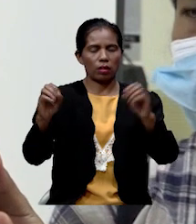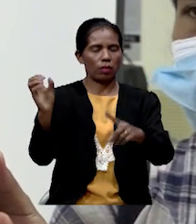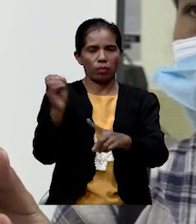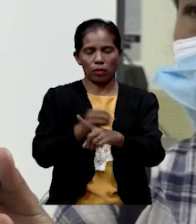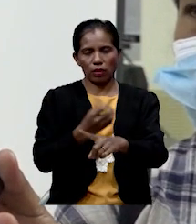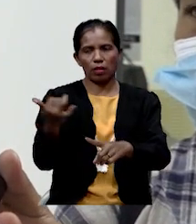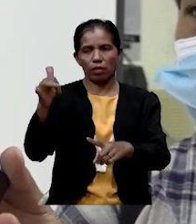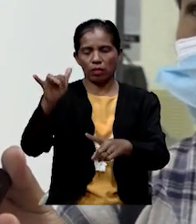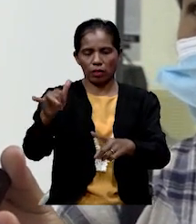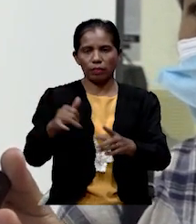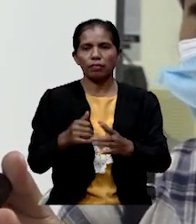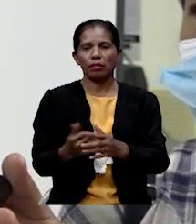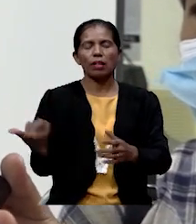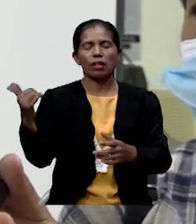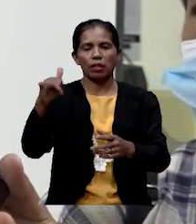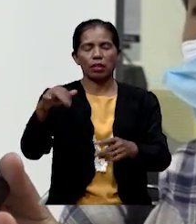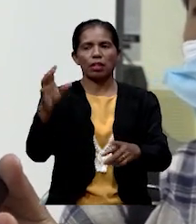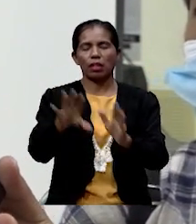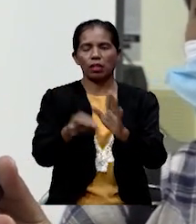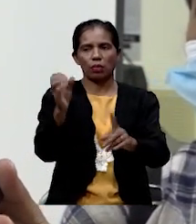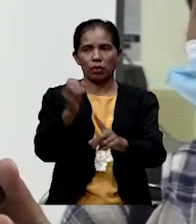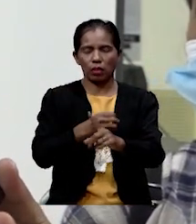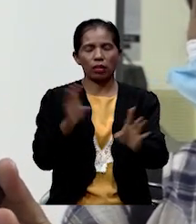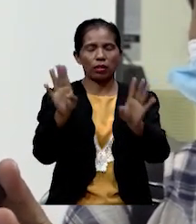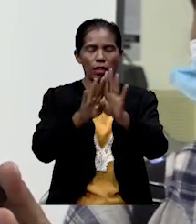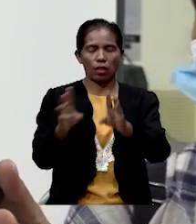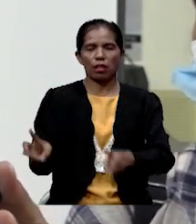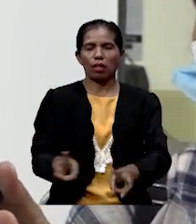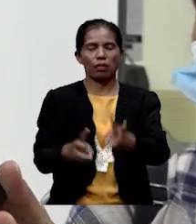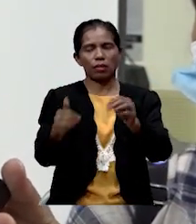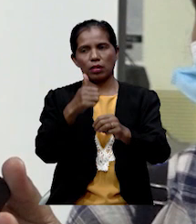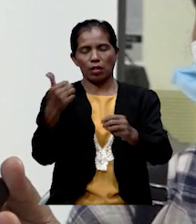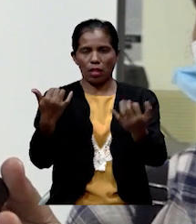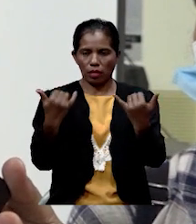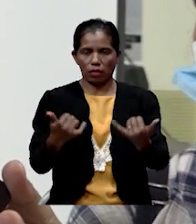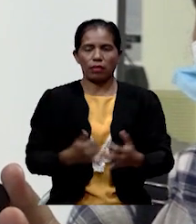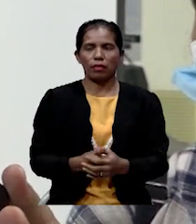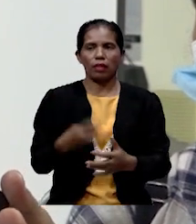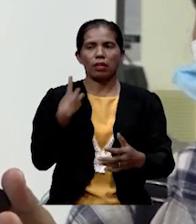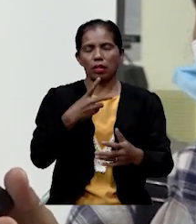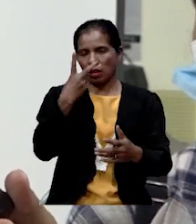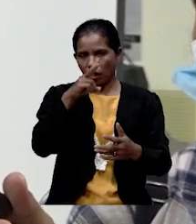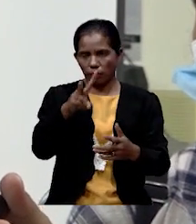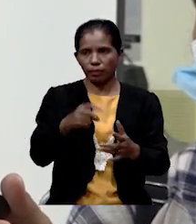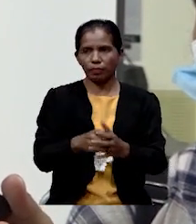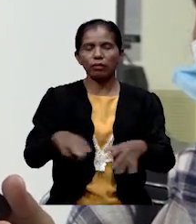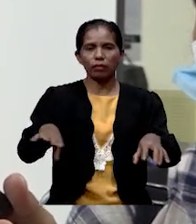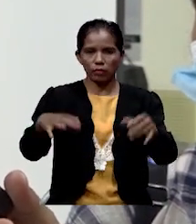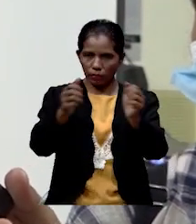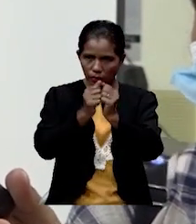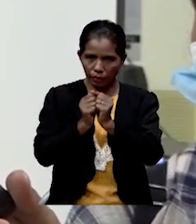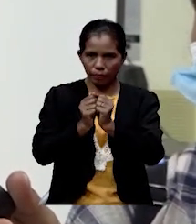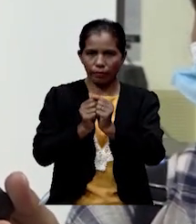ba o ira ke sira hetan oportunidade sira ta kadan dalam ba sira sel ne ne ma agora da ne ita si hari hela serviço amoto ko